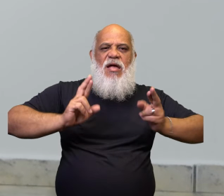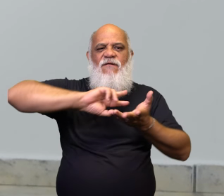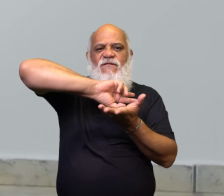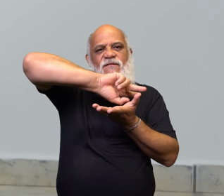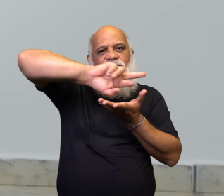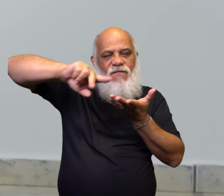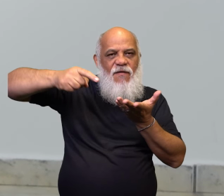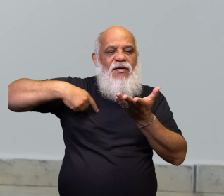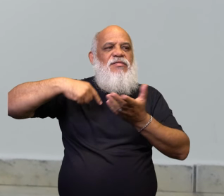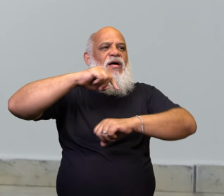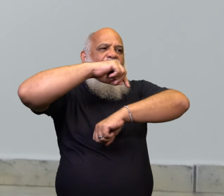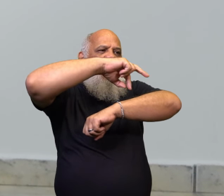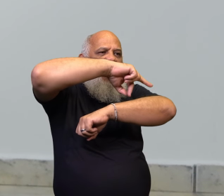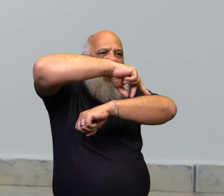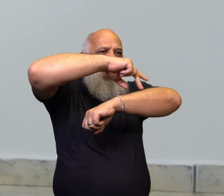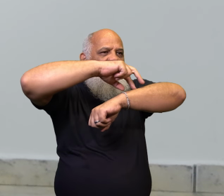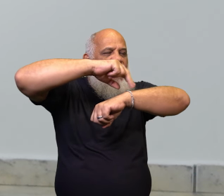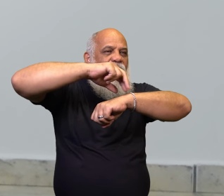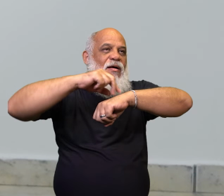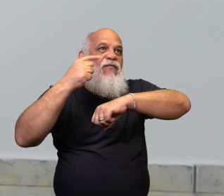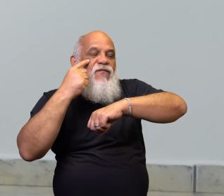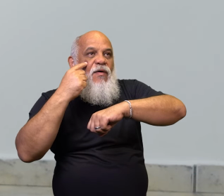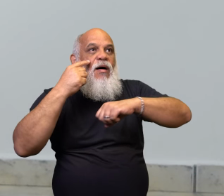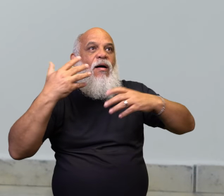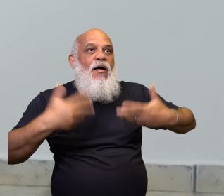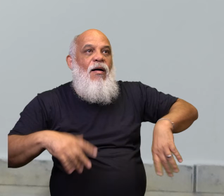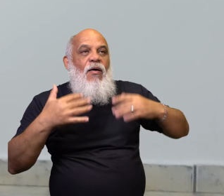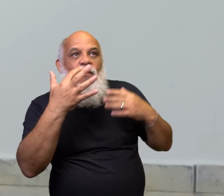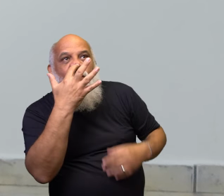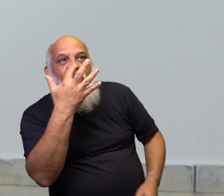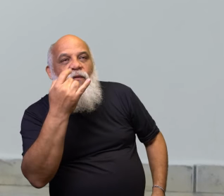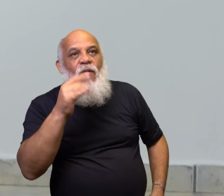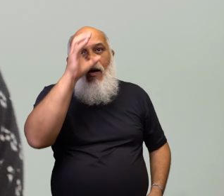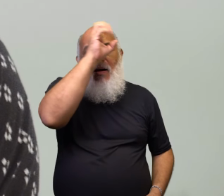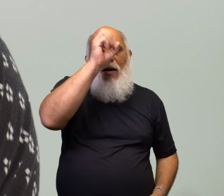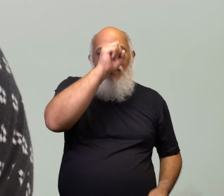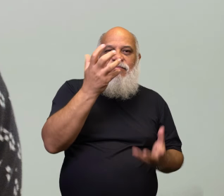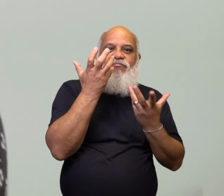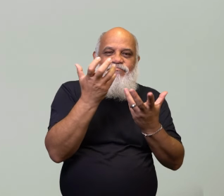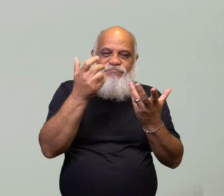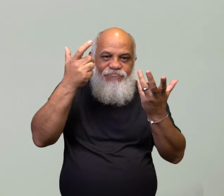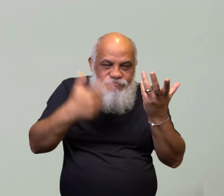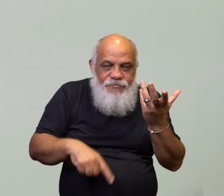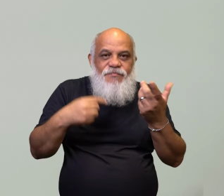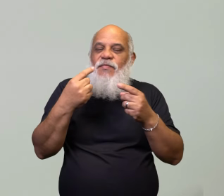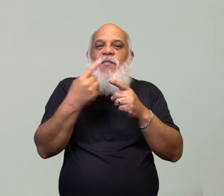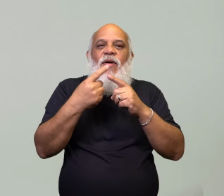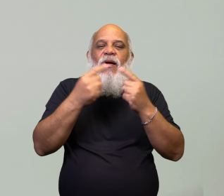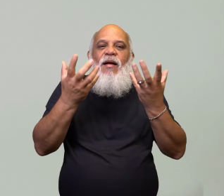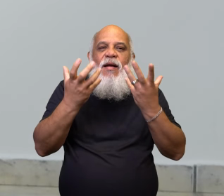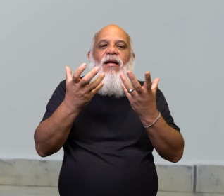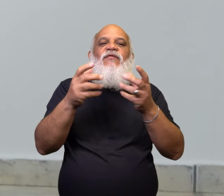Então, o Michael Jackson chegava com vontade e nós ficava ali o tempo todo olhando para nós aprender a